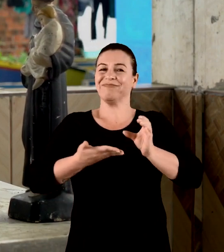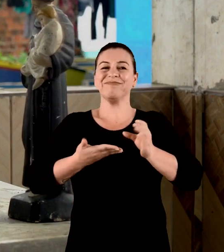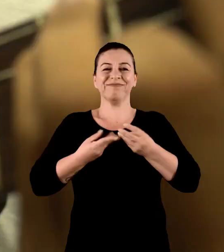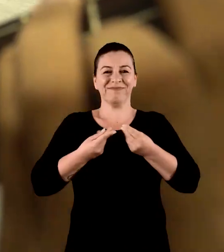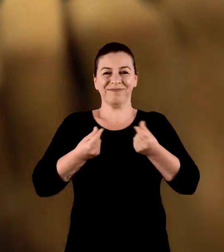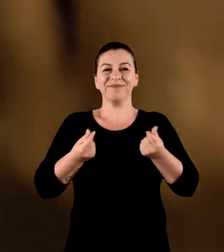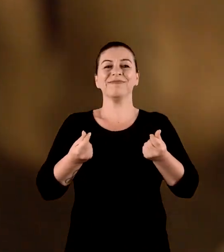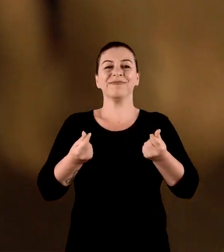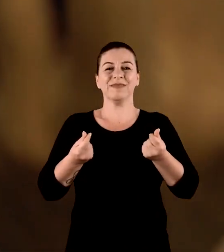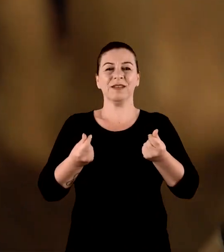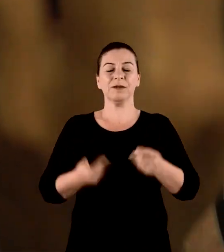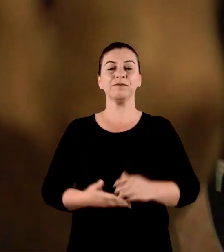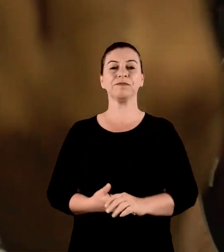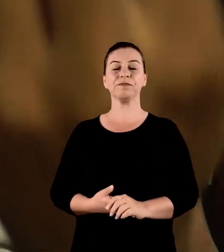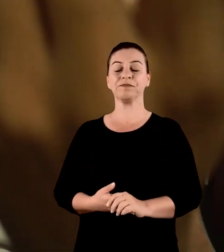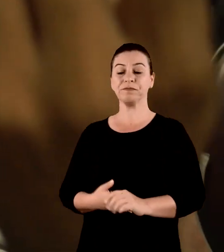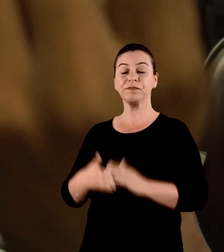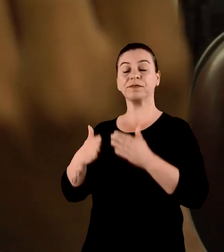joia.